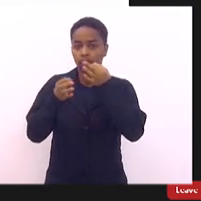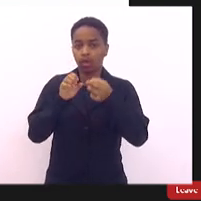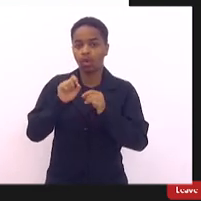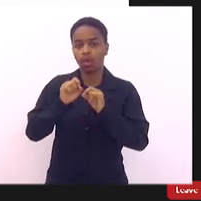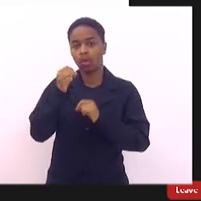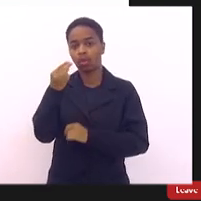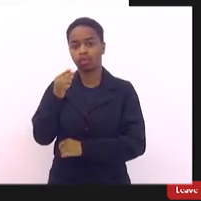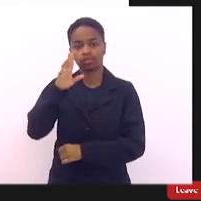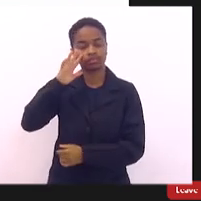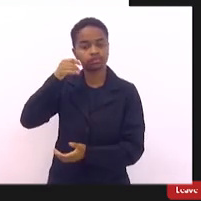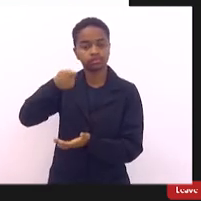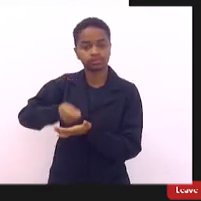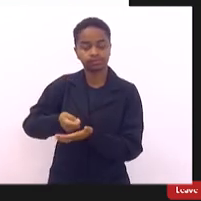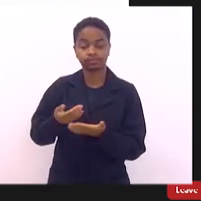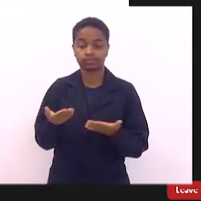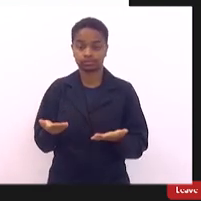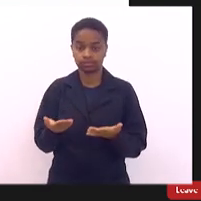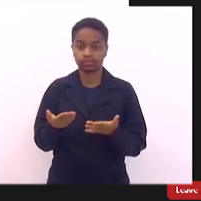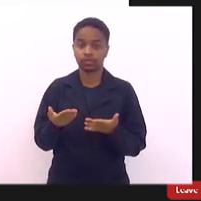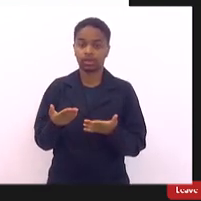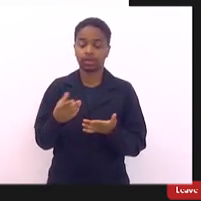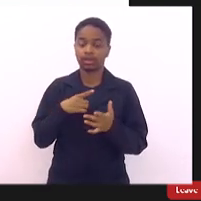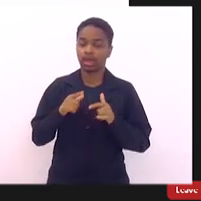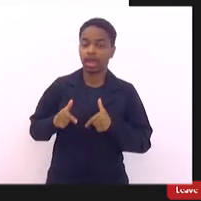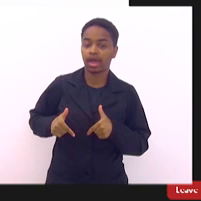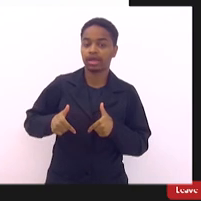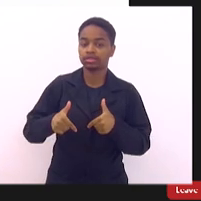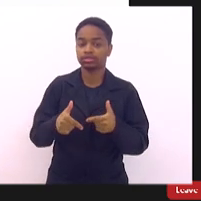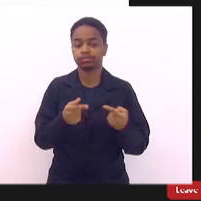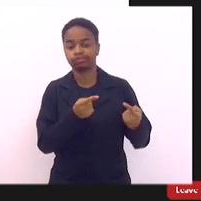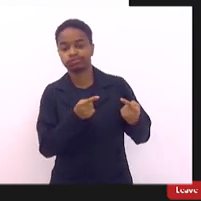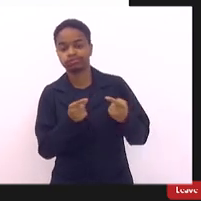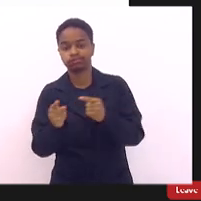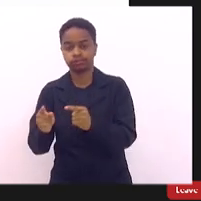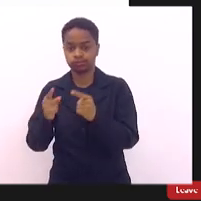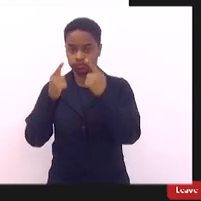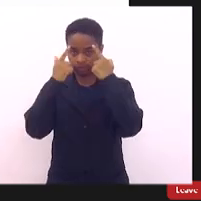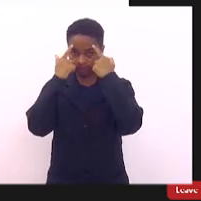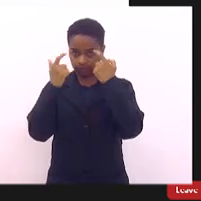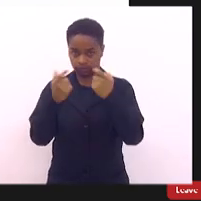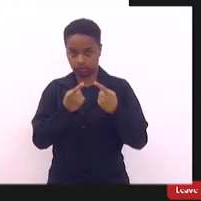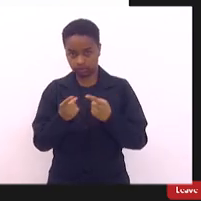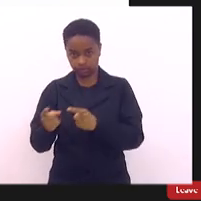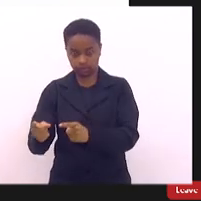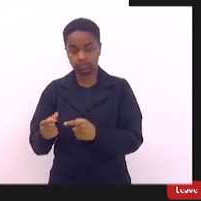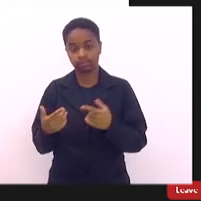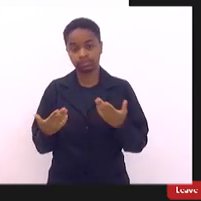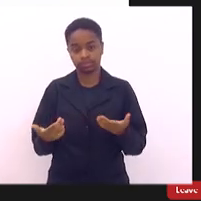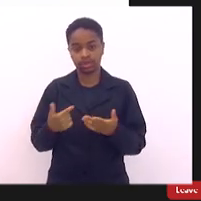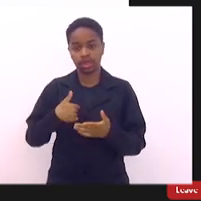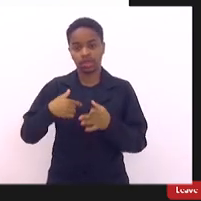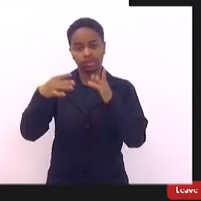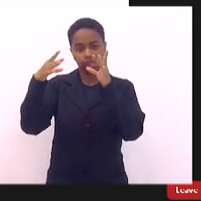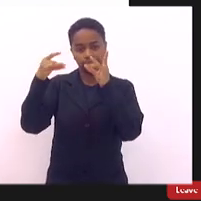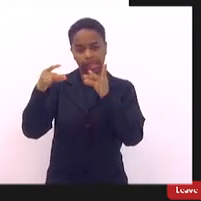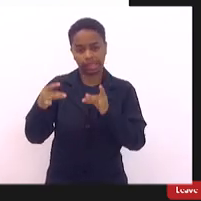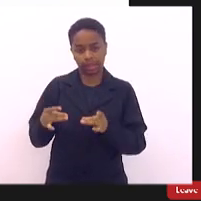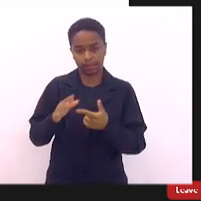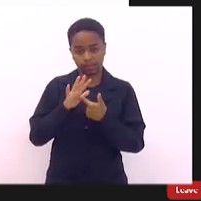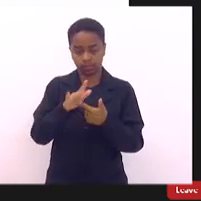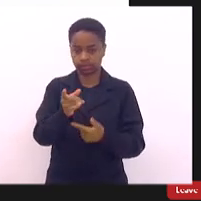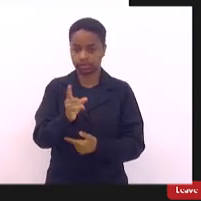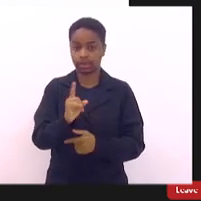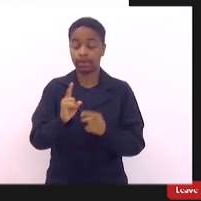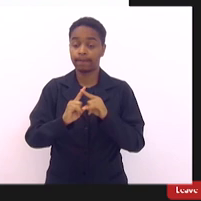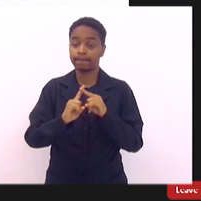decisão, e isso gerando essa reação de violência, né? Então, aqui eu não vou entrar nos dados especificamente, mas